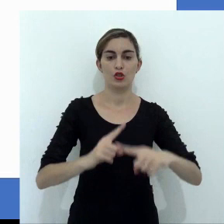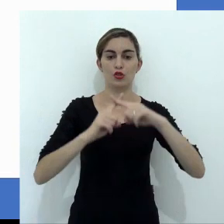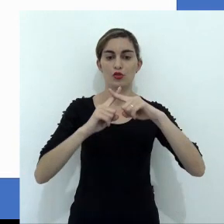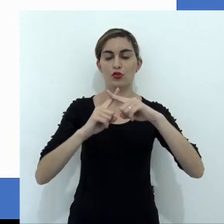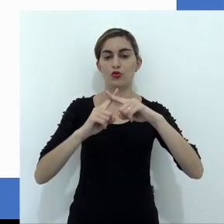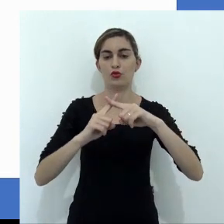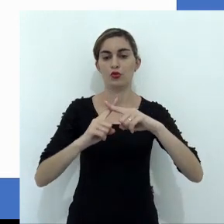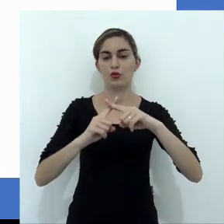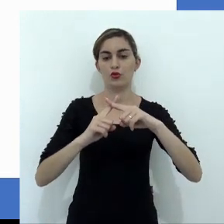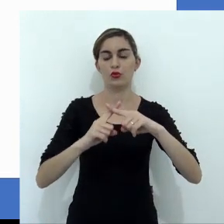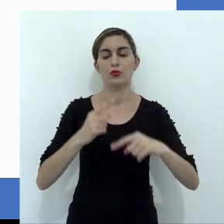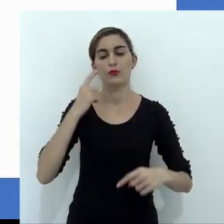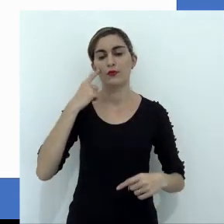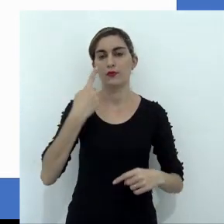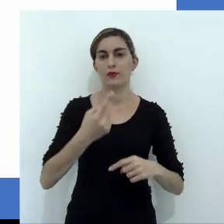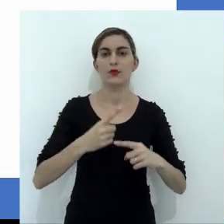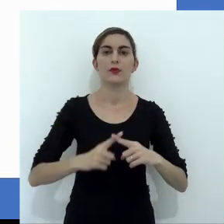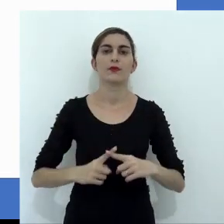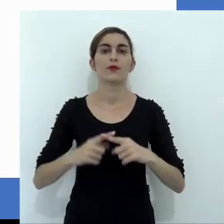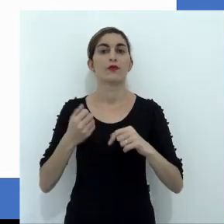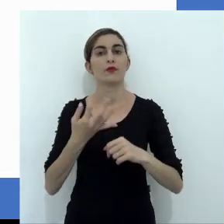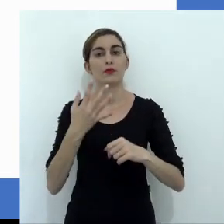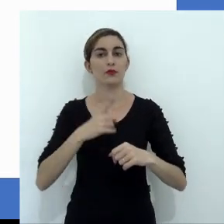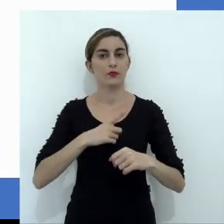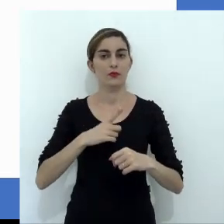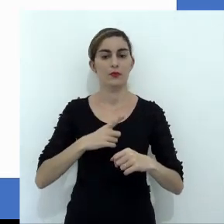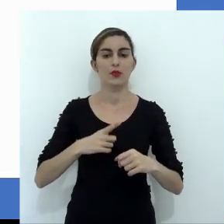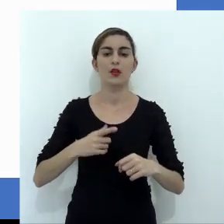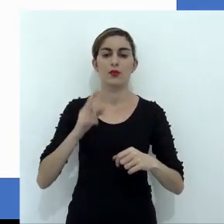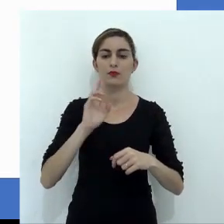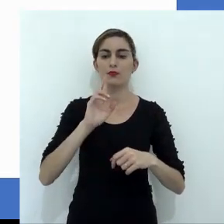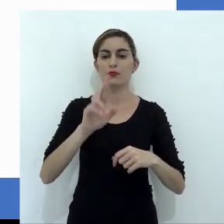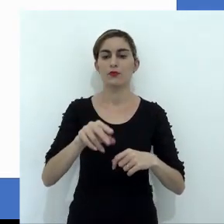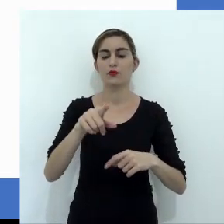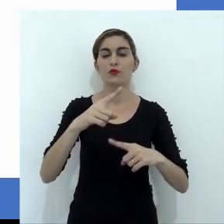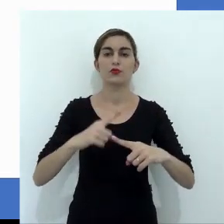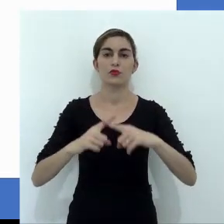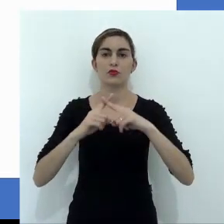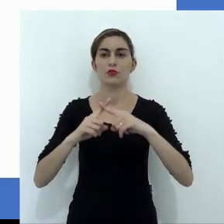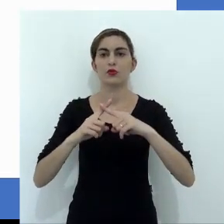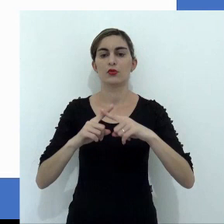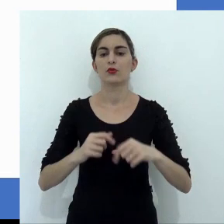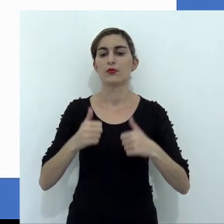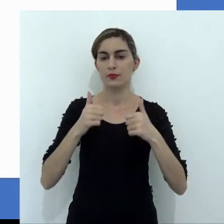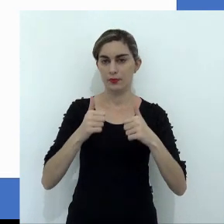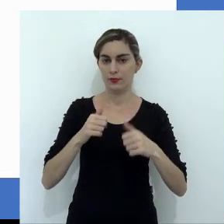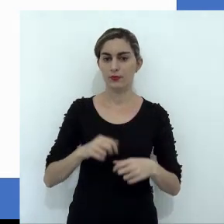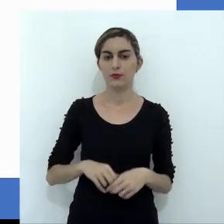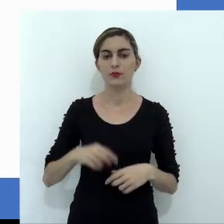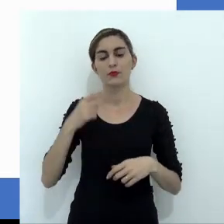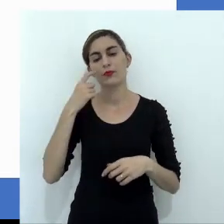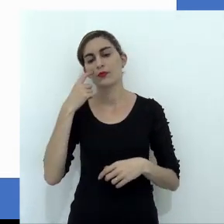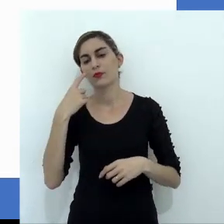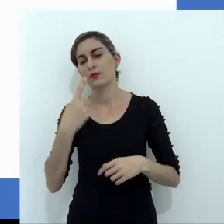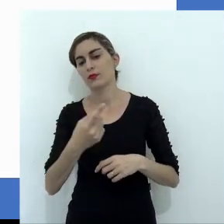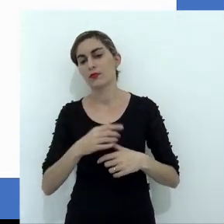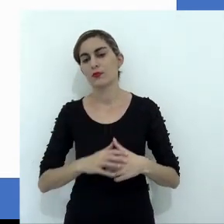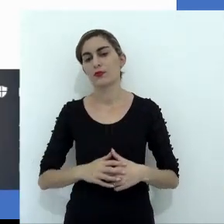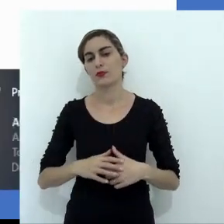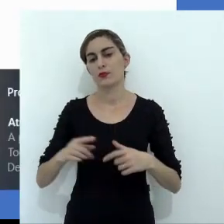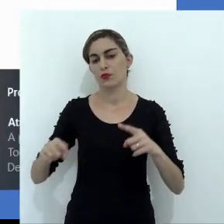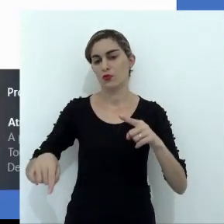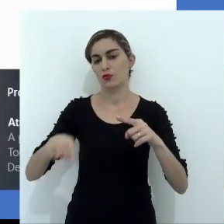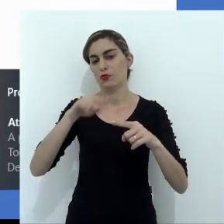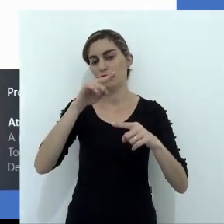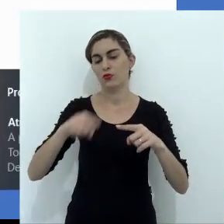de baixo para cima. E aí, quando você obter esse resultado, você vai colocar em cima, tá certo? Olha aqui nesses gráficos